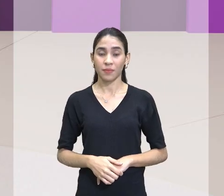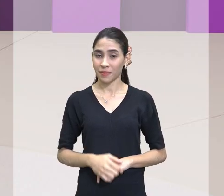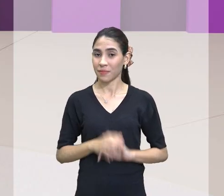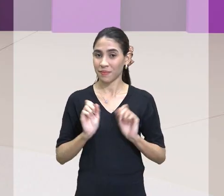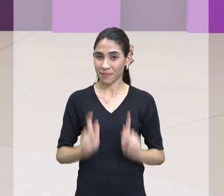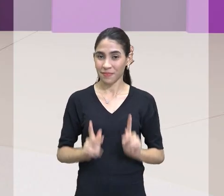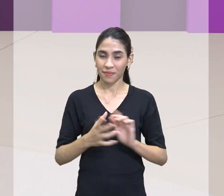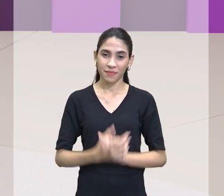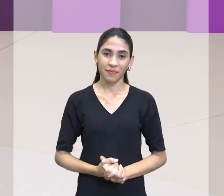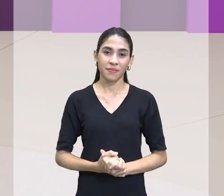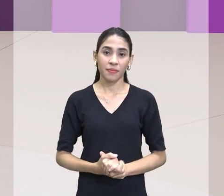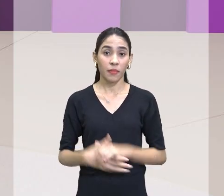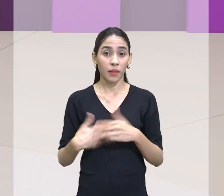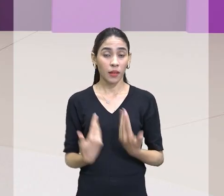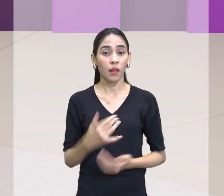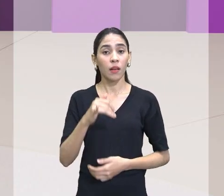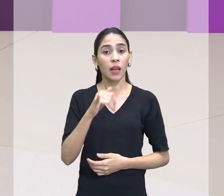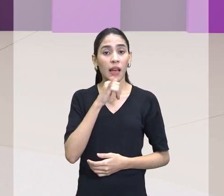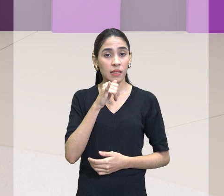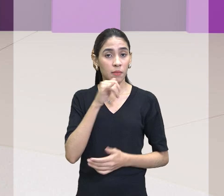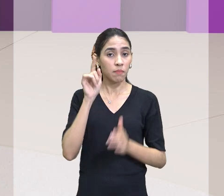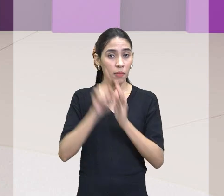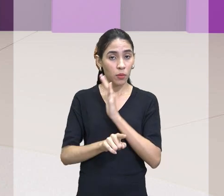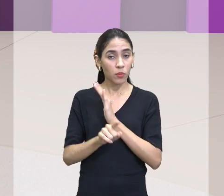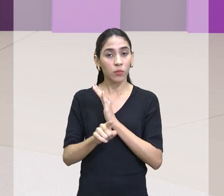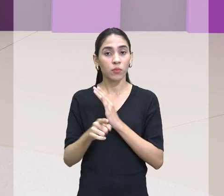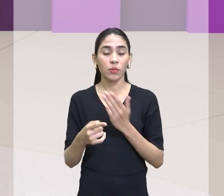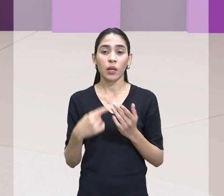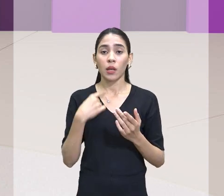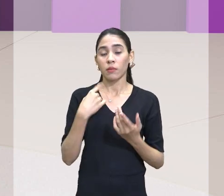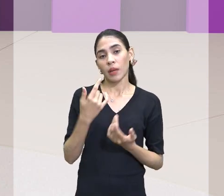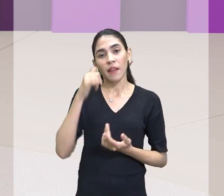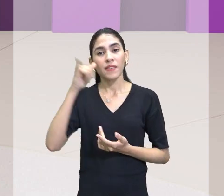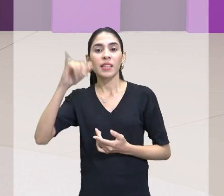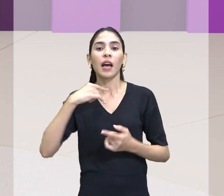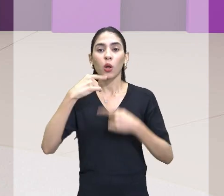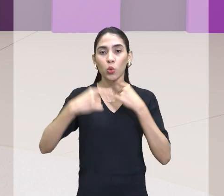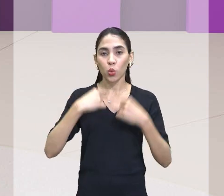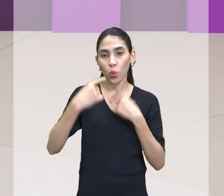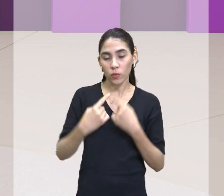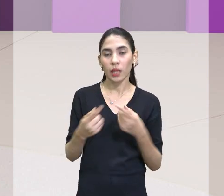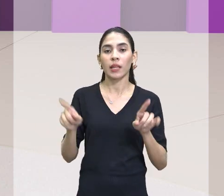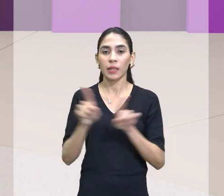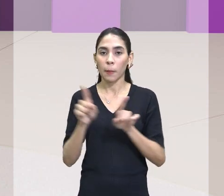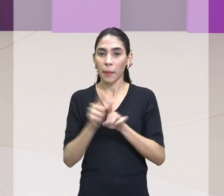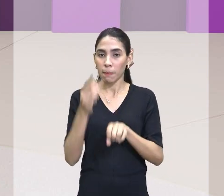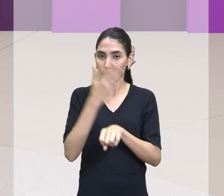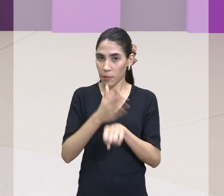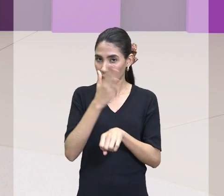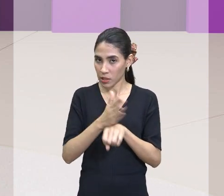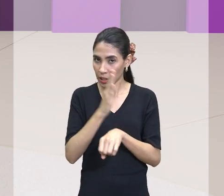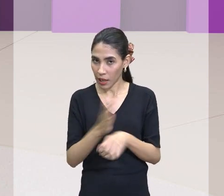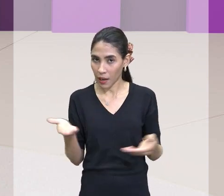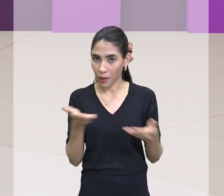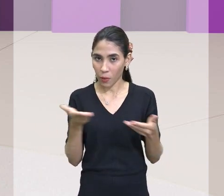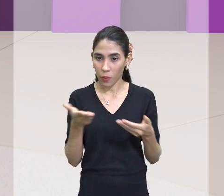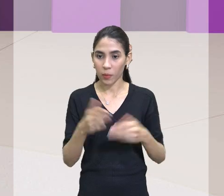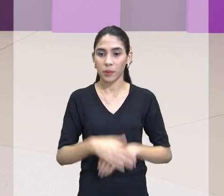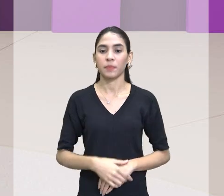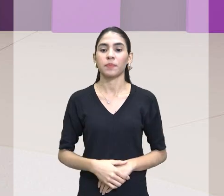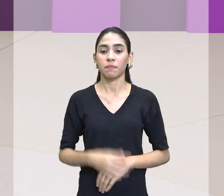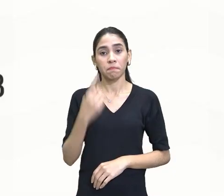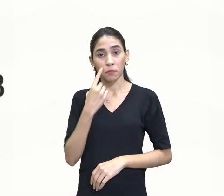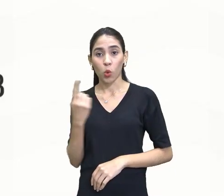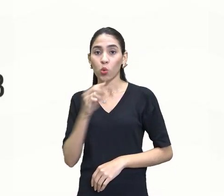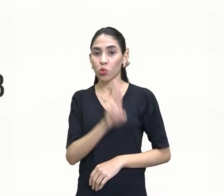Ok, então tá aí a nossa questão e para que a gente não tenha dúvida, nós vamos colocar ela também na cartela e a gente vai resolver com essa